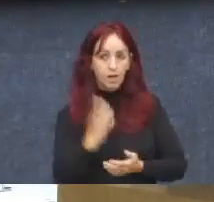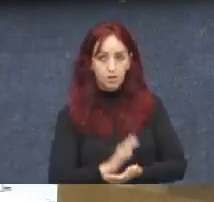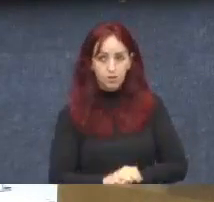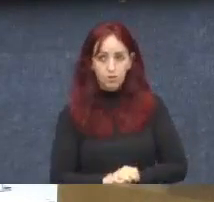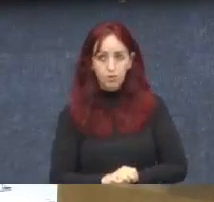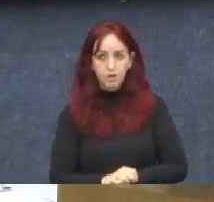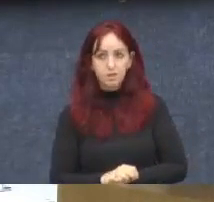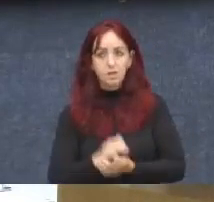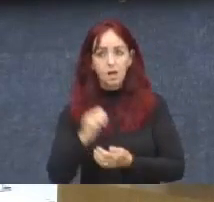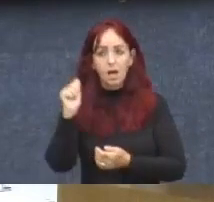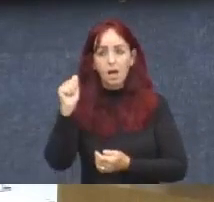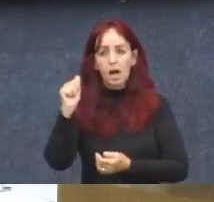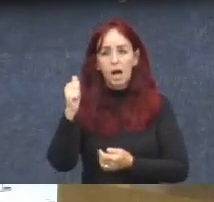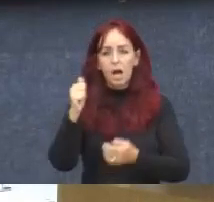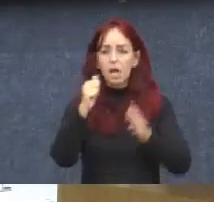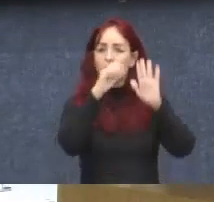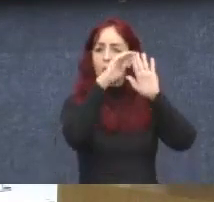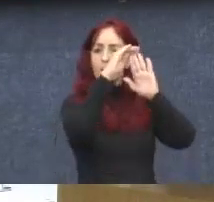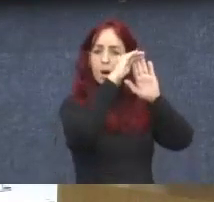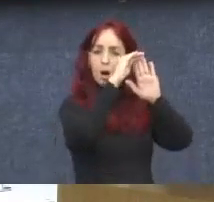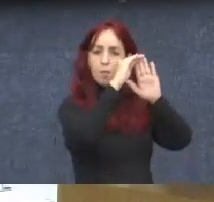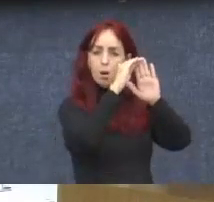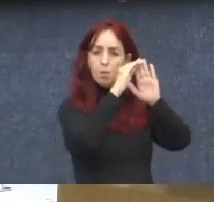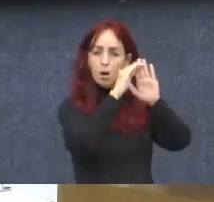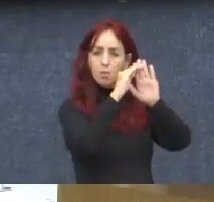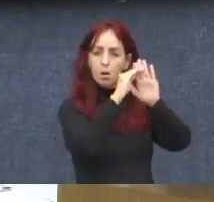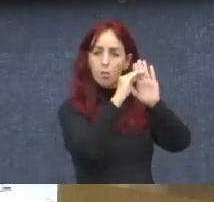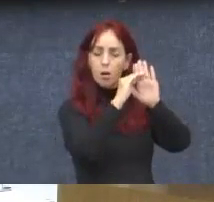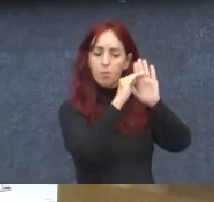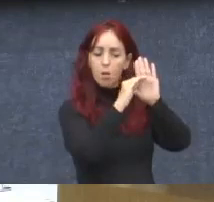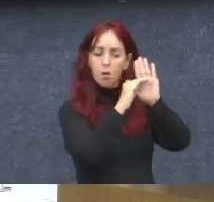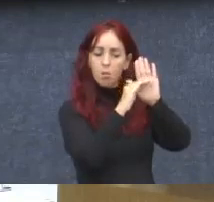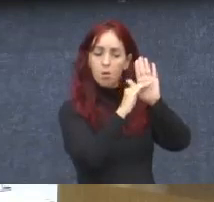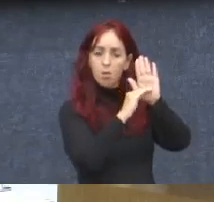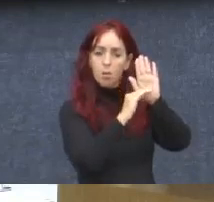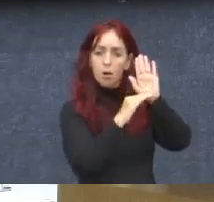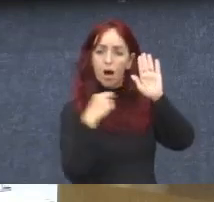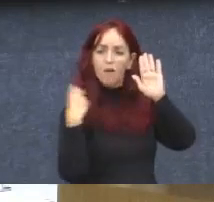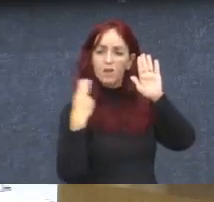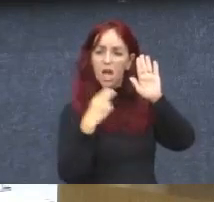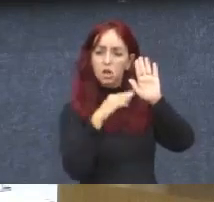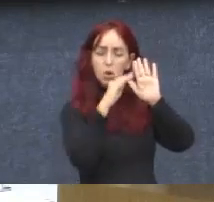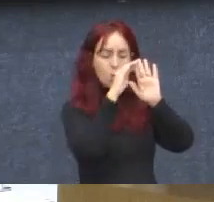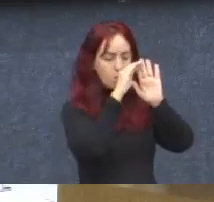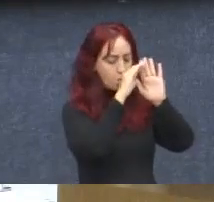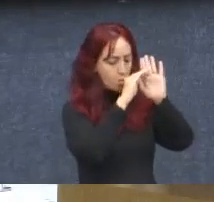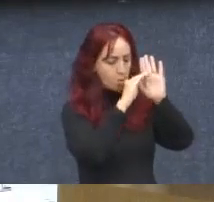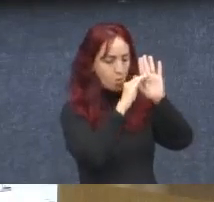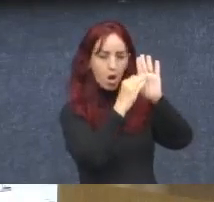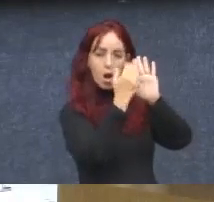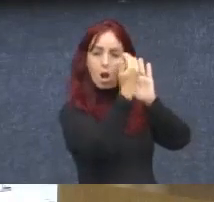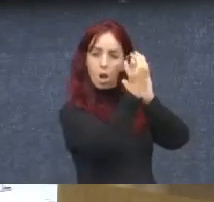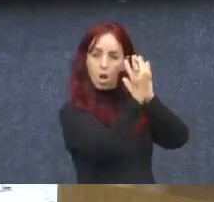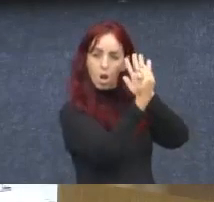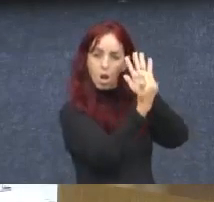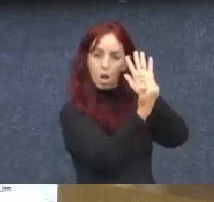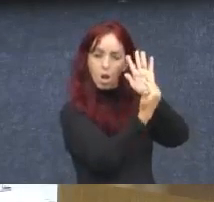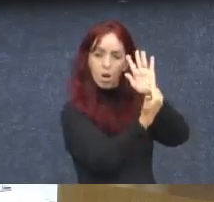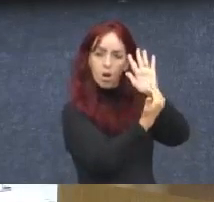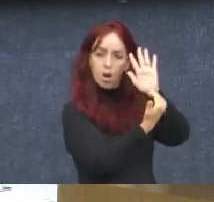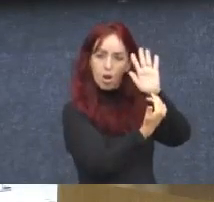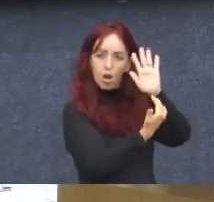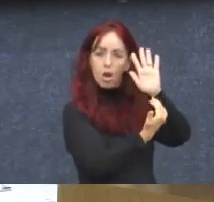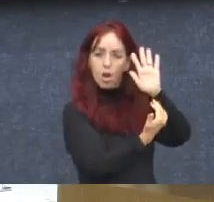Álvaro Damião, Braulio Lara, Bruno Miranda, Bruno Pedralva, Cida Falabella, Ciro Pereira, Cláudio do Mundo